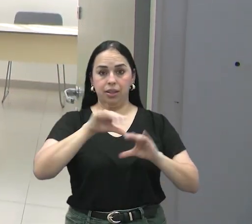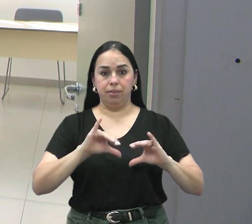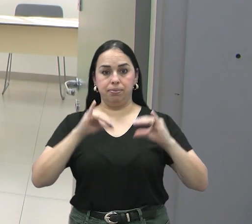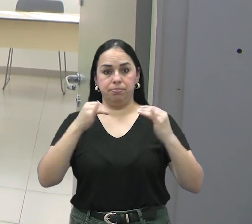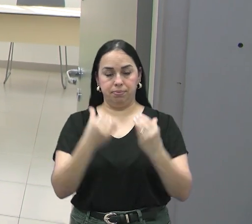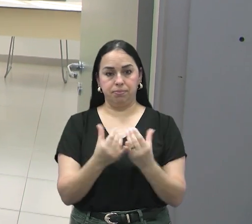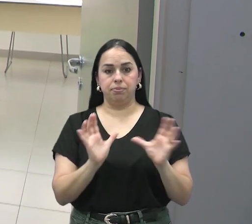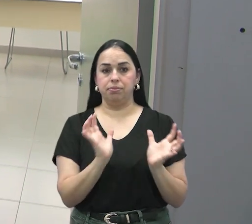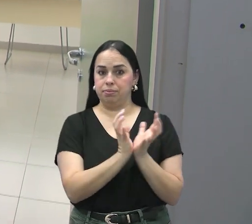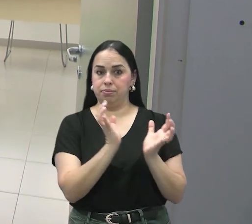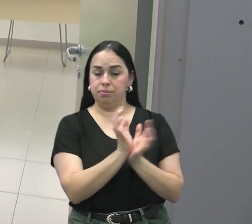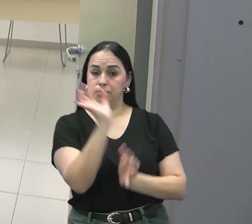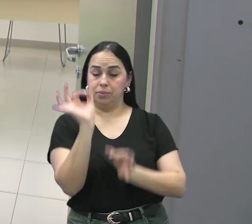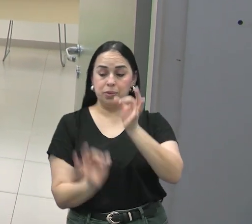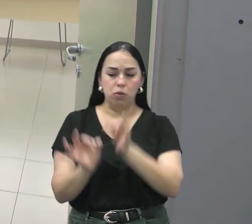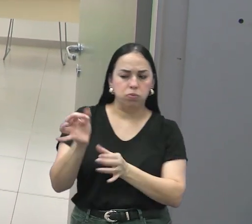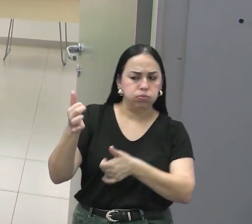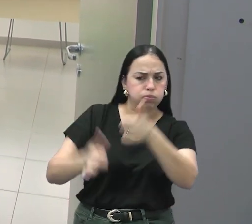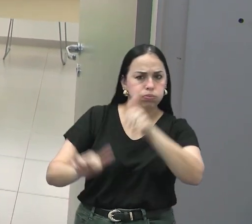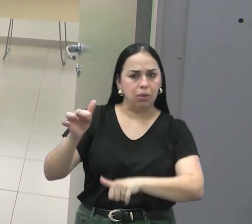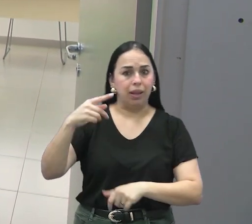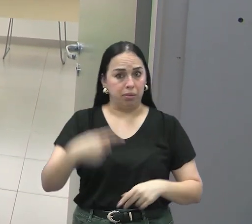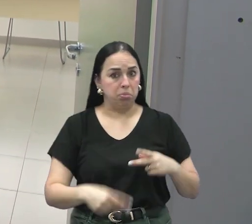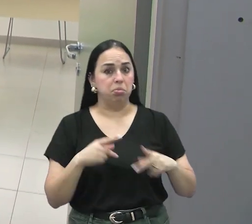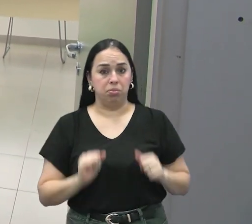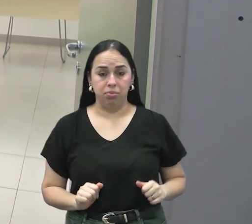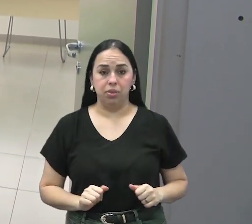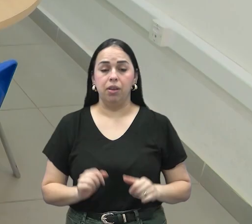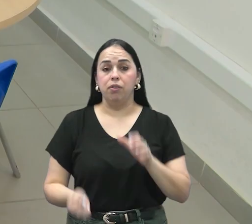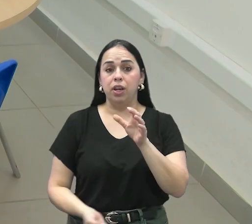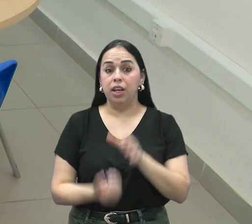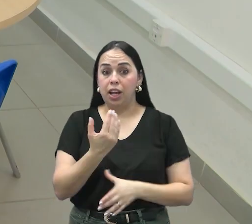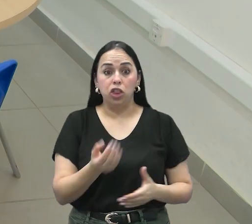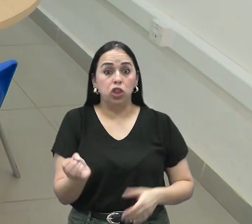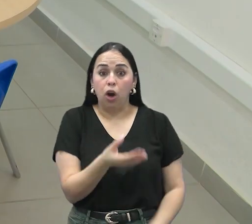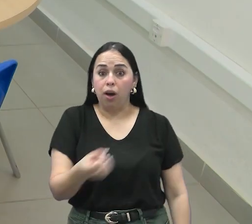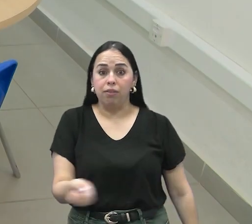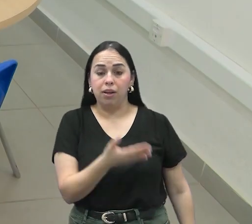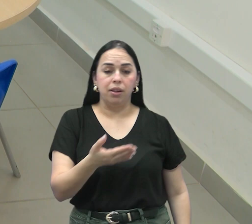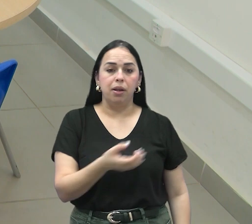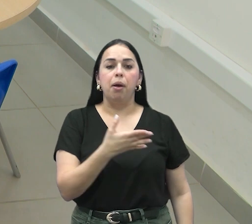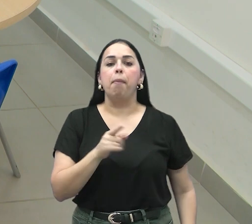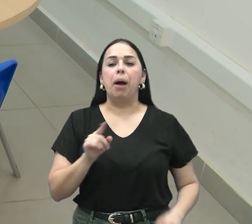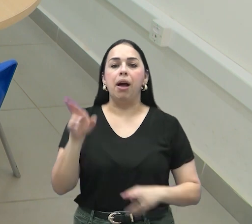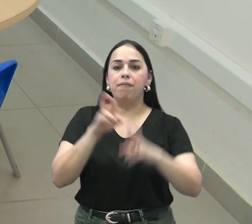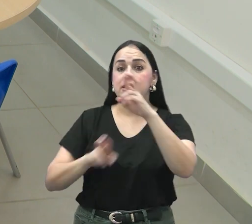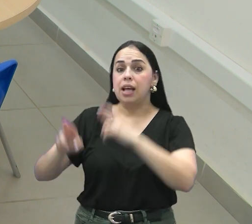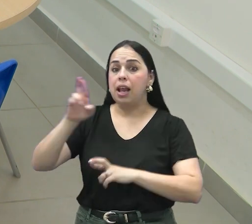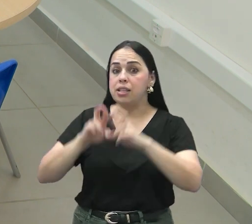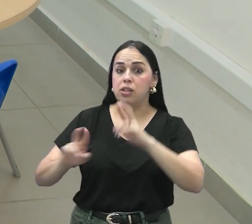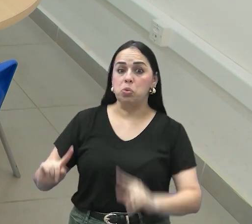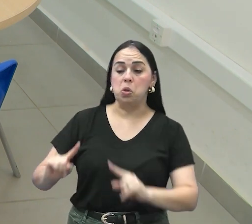da Juventude que funciona a Junta de Justiça Desportiva de São José dos Campos. Ela foi criada recentemente para promover